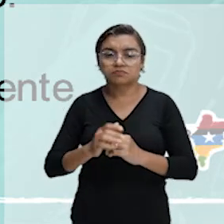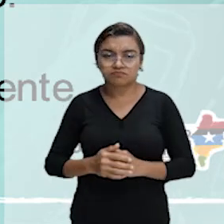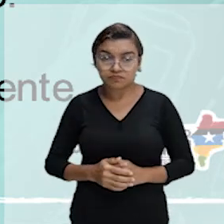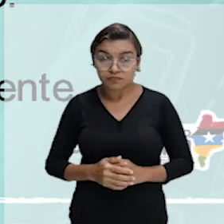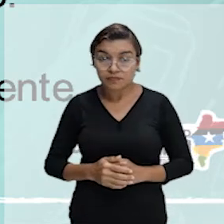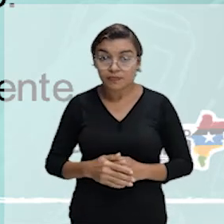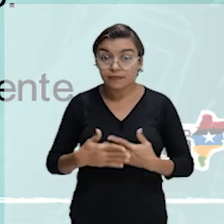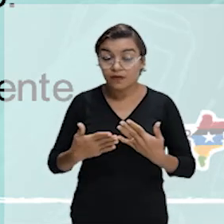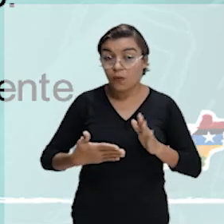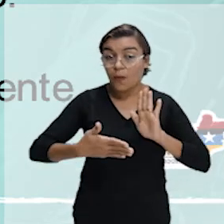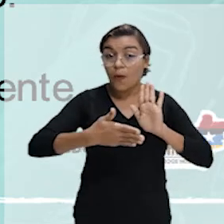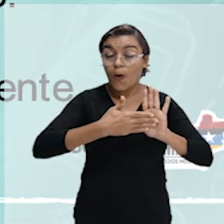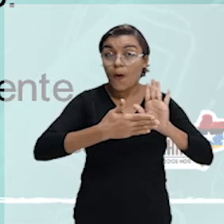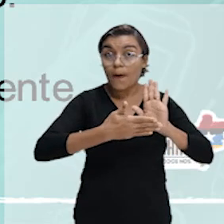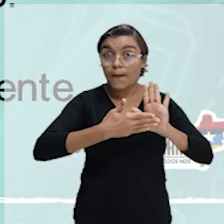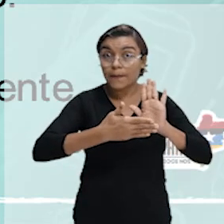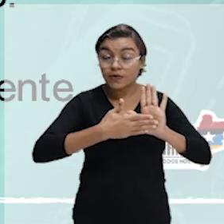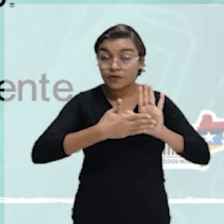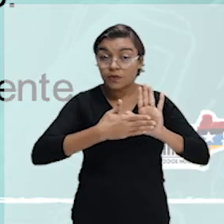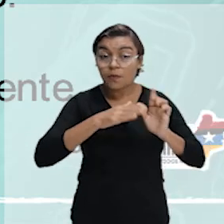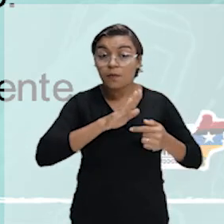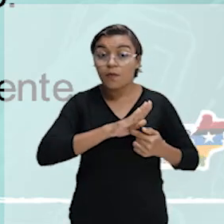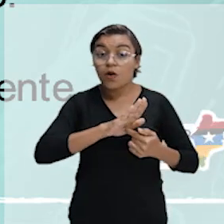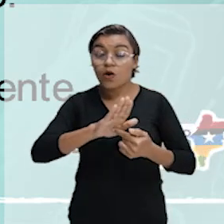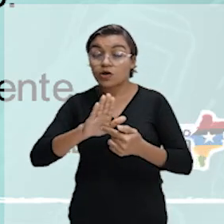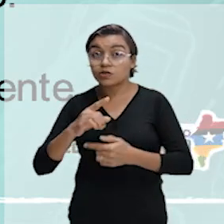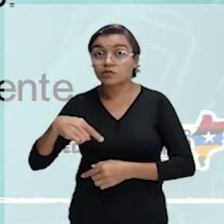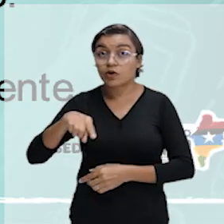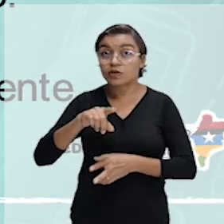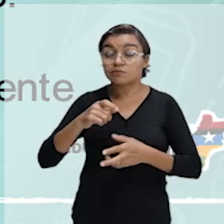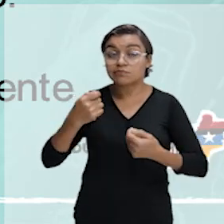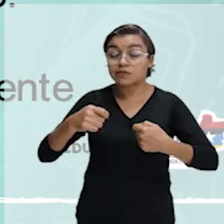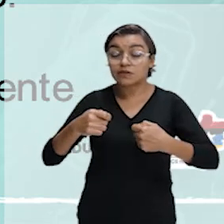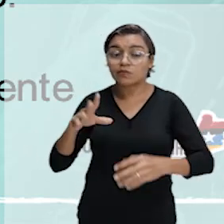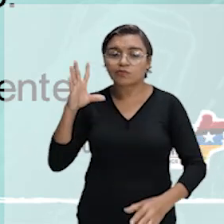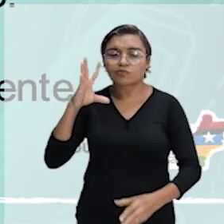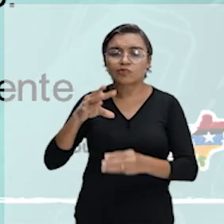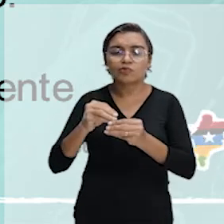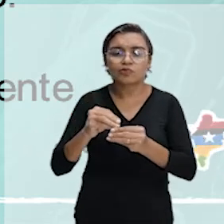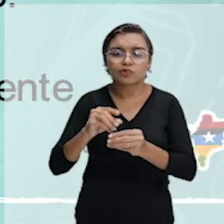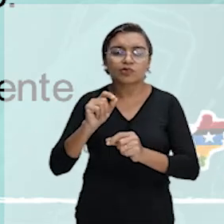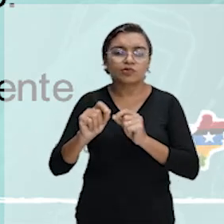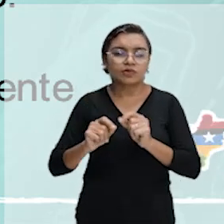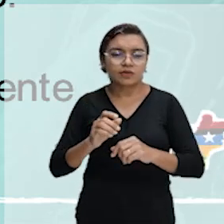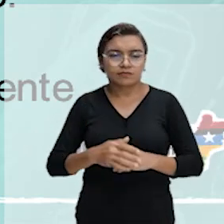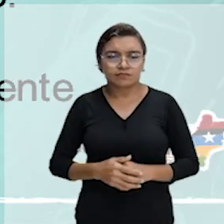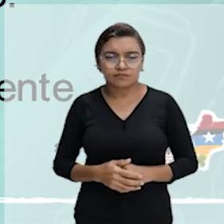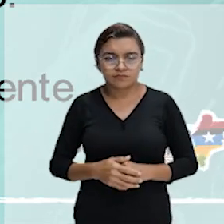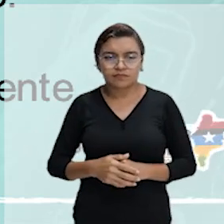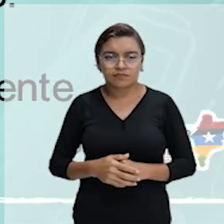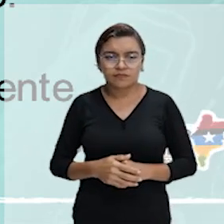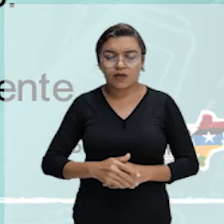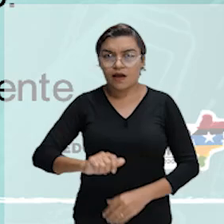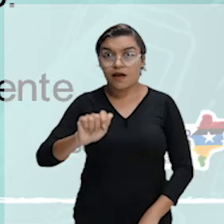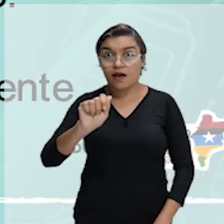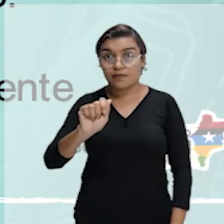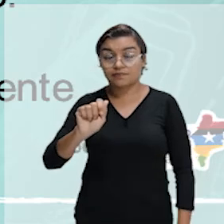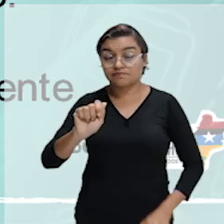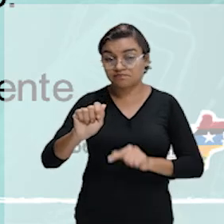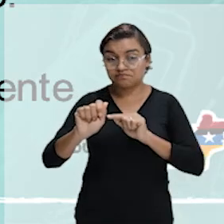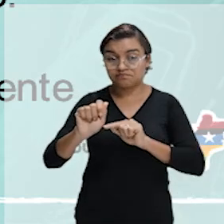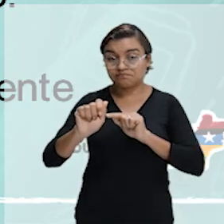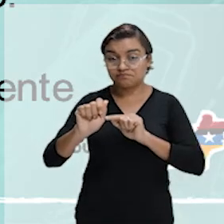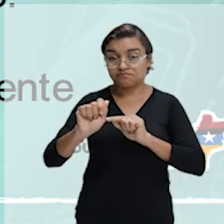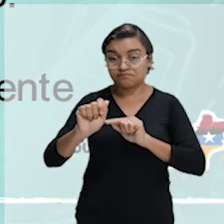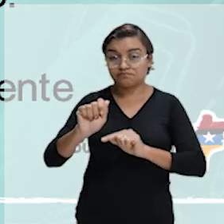correto inferir, ou seja, concluir que não é verdade que devemos proibir legalmente apenas